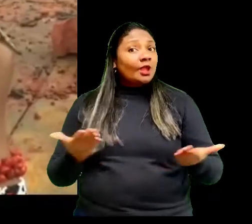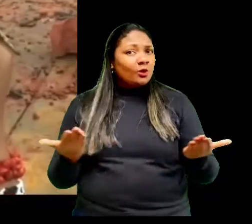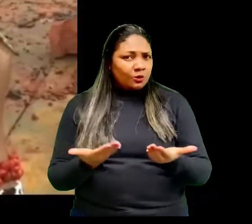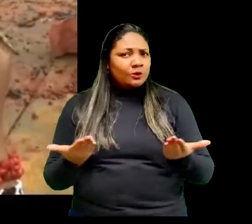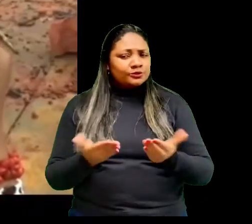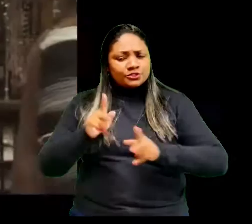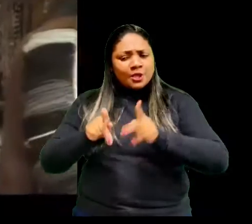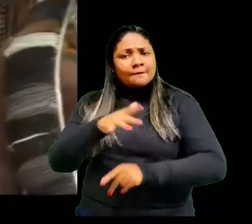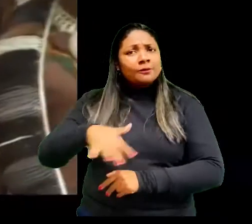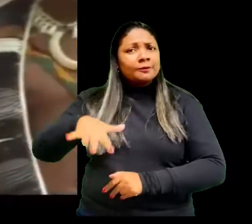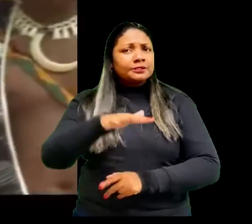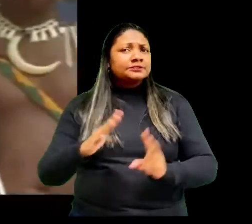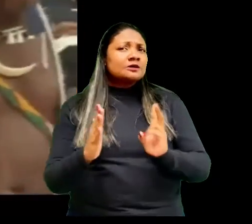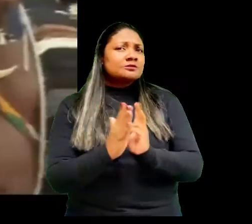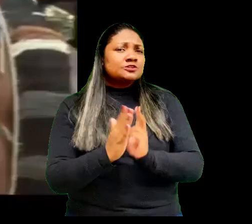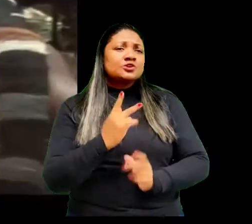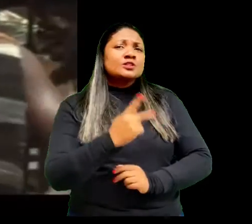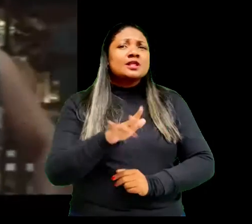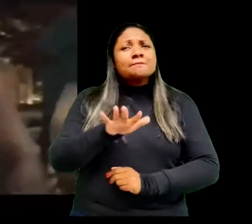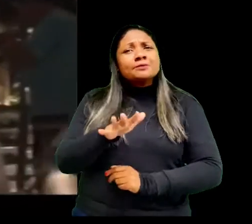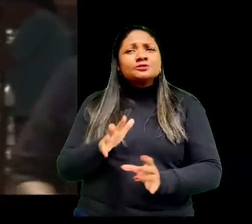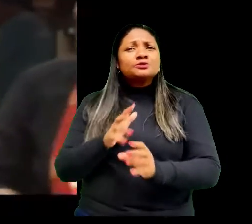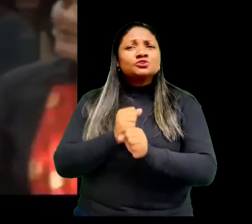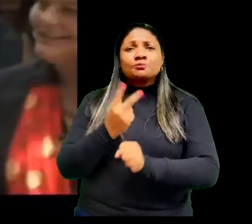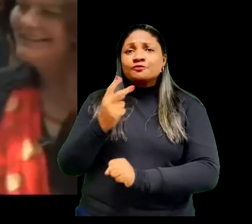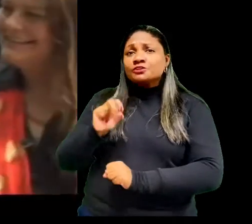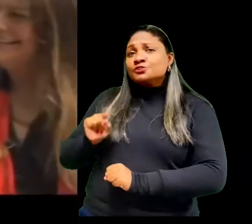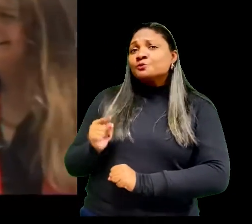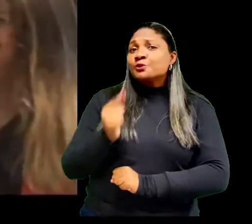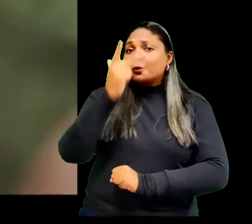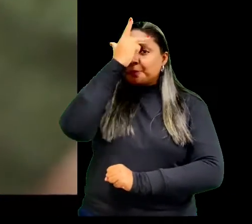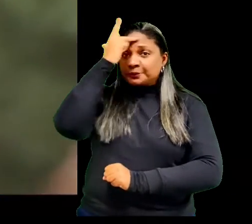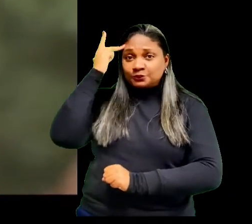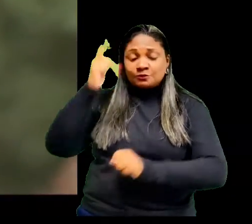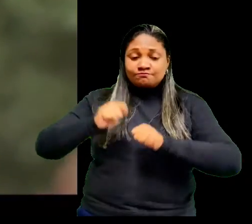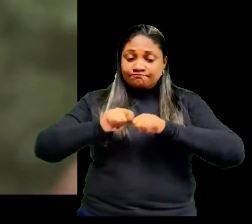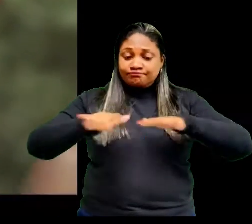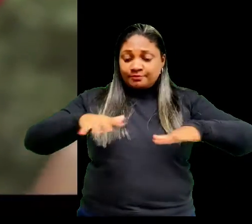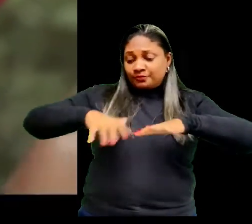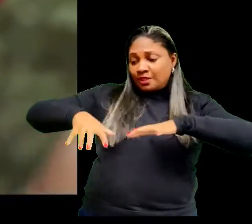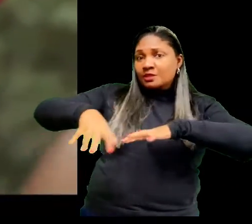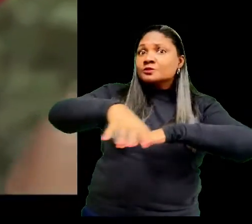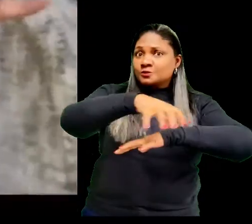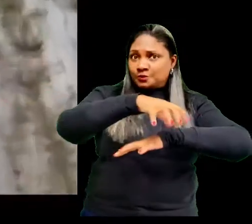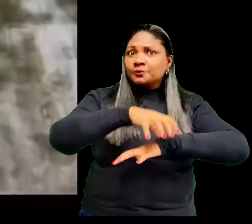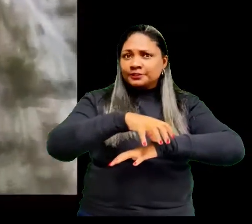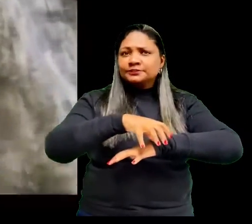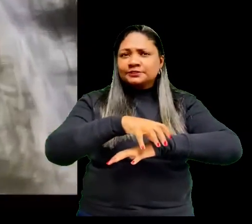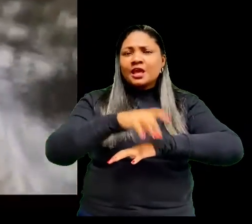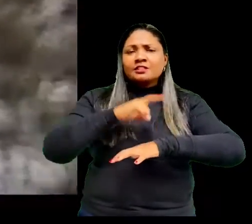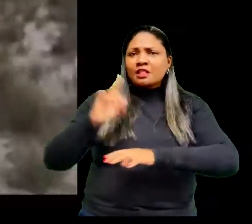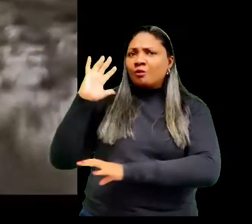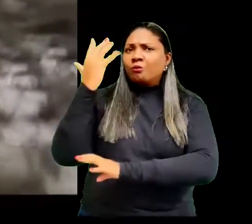Atualmente, a população pataxó está estimada em 20 mil pessoas, distribuídas por aldeias, tanto nas faixas de